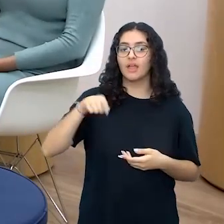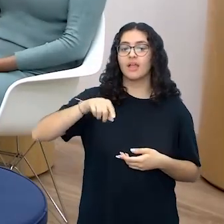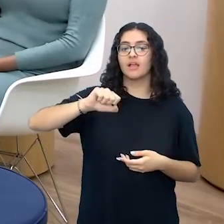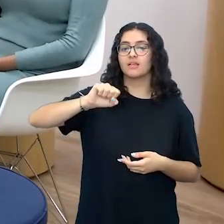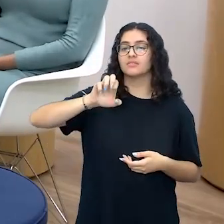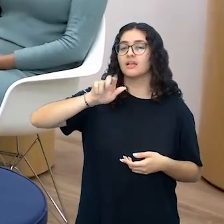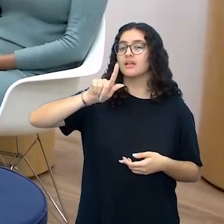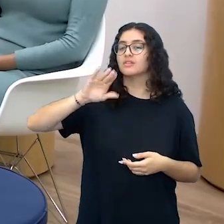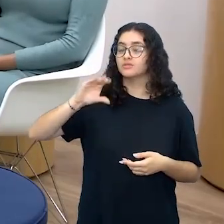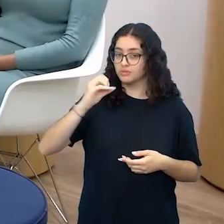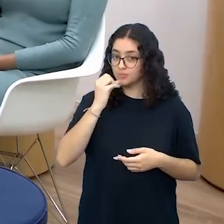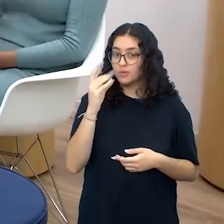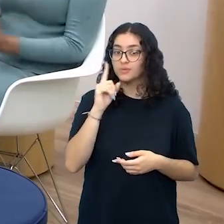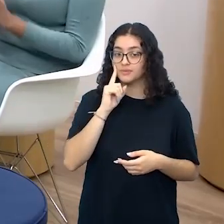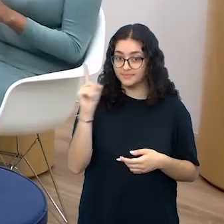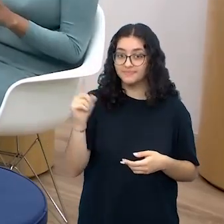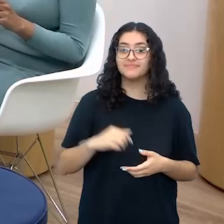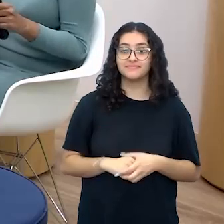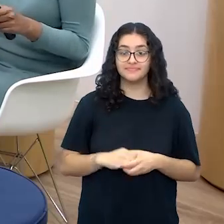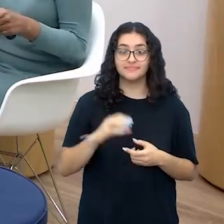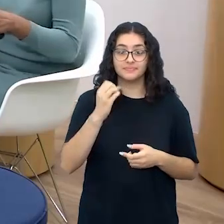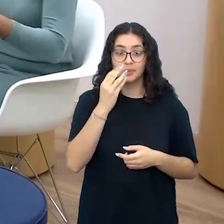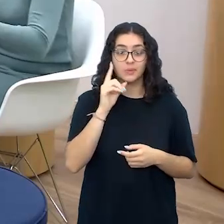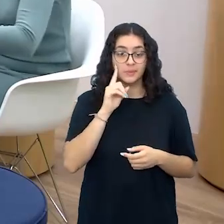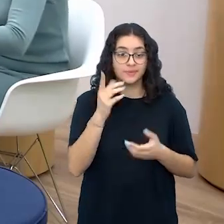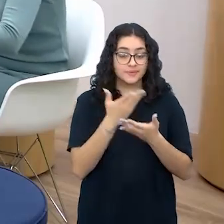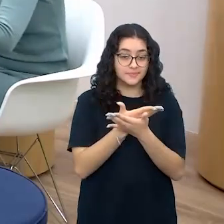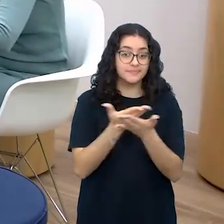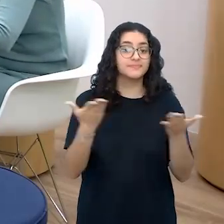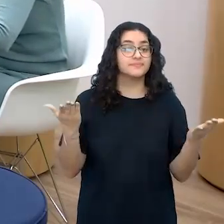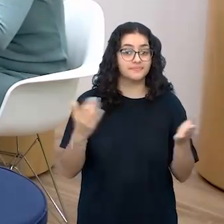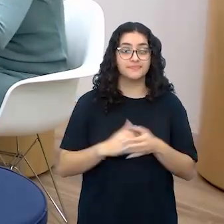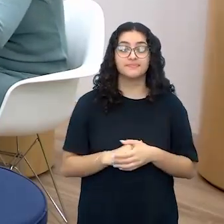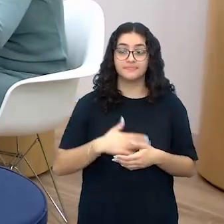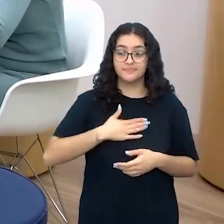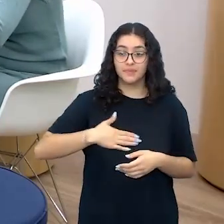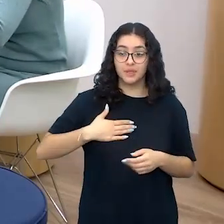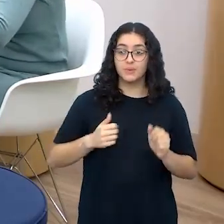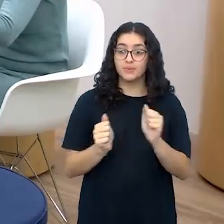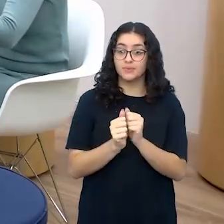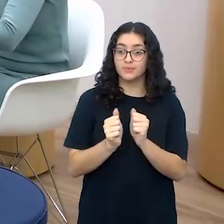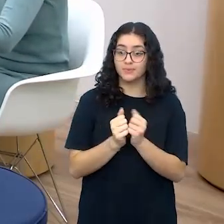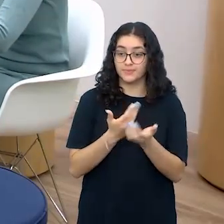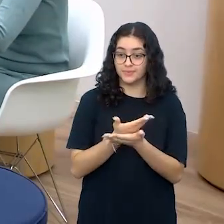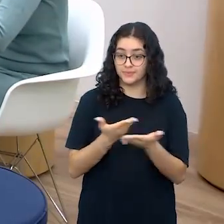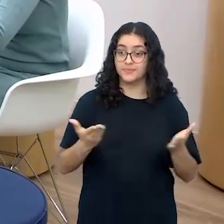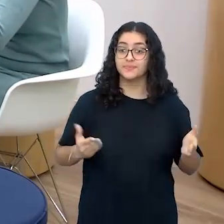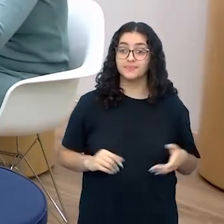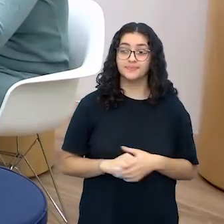Bom dia, Sérgio, tudo bem? Bom dia a todas, bom dia aos professores, um prazer estar aqui com vocês.